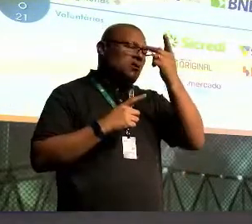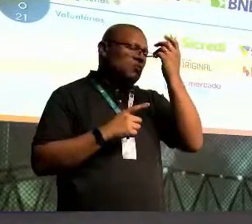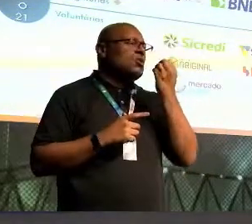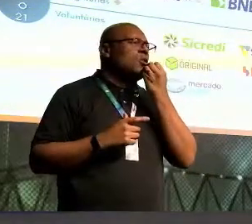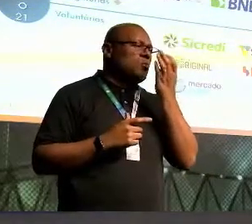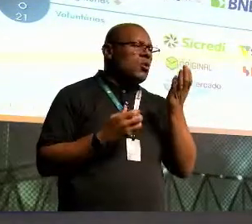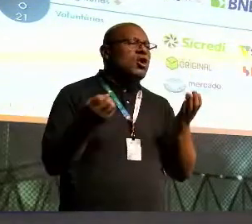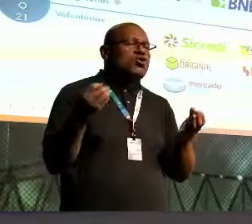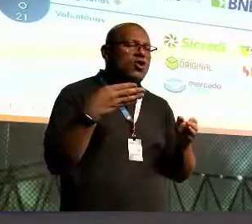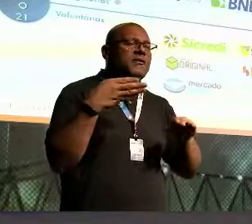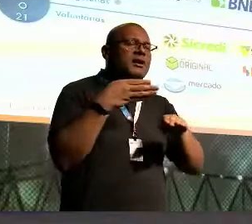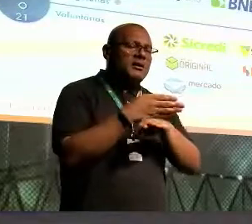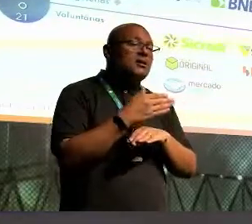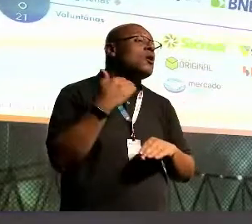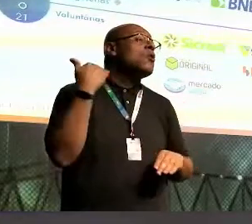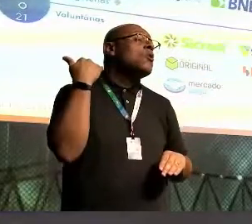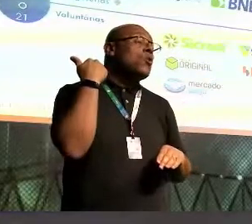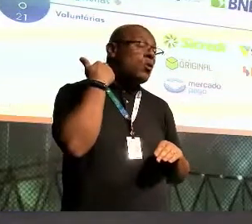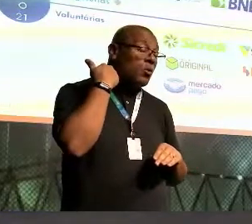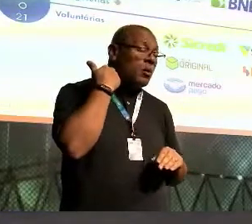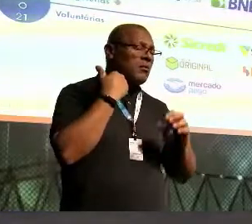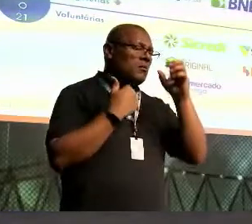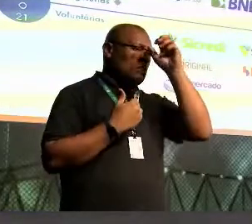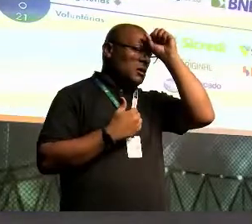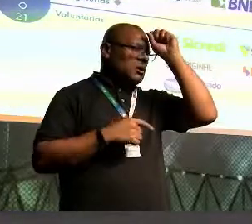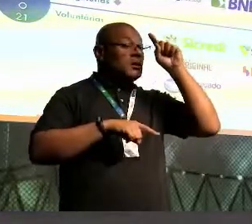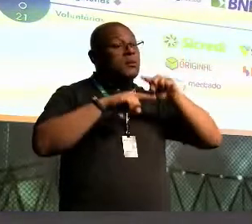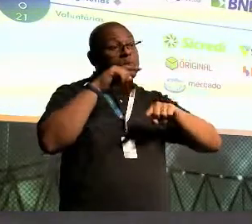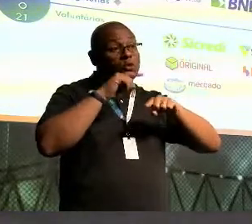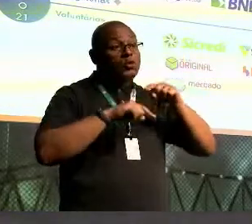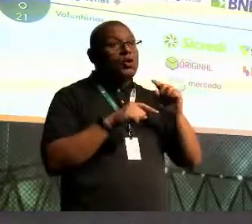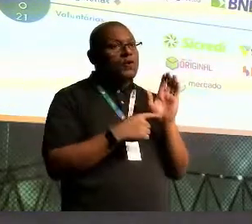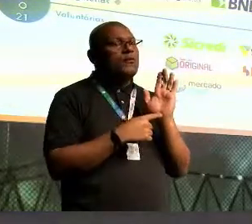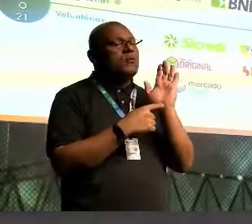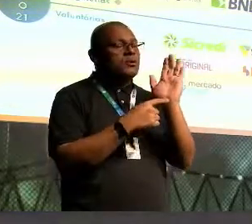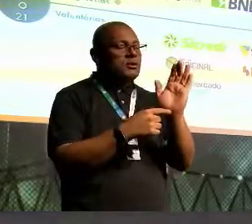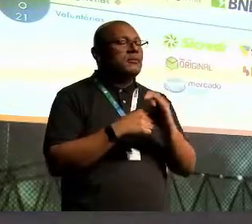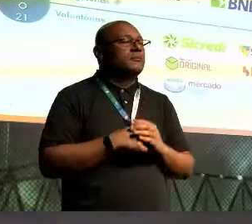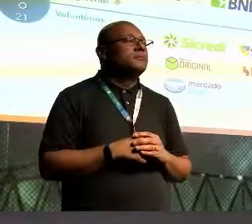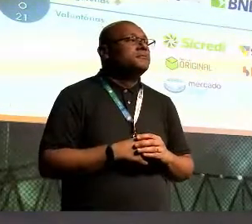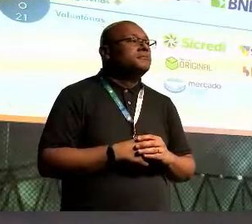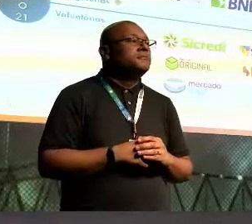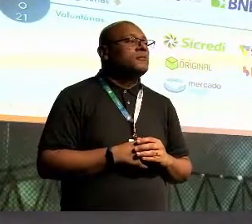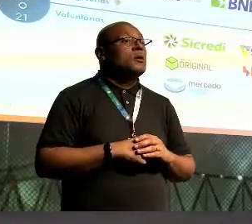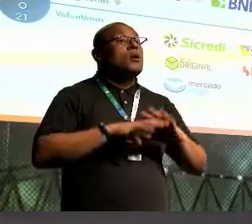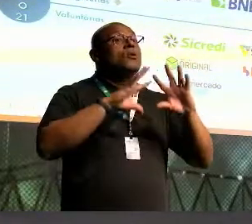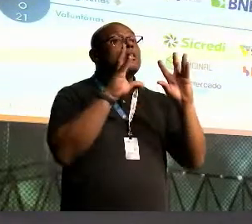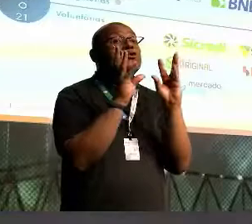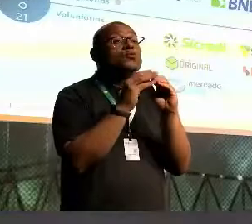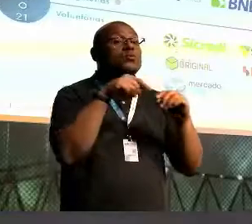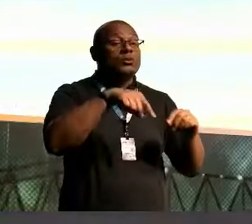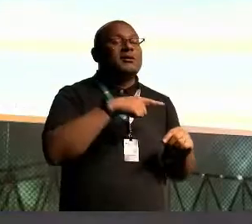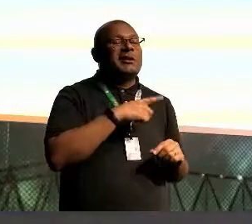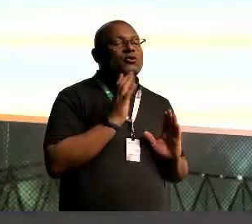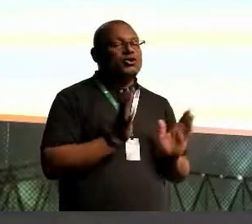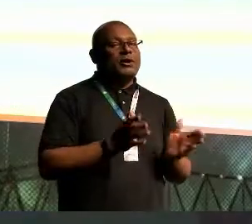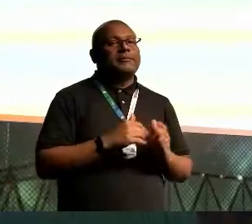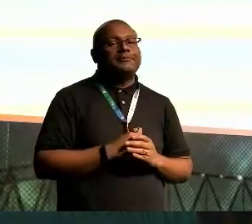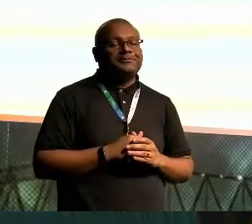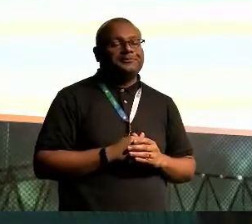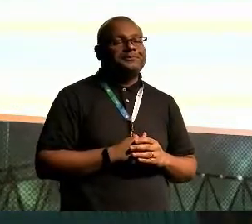nova, chegando. Os bancos também já estão com produtos legais, eu vou mostrar aqui. Então, esse é um pouquinho do que a gente tem hoje.